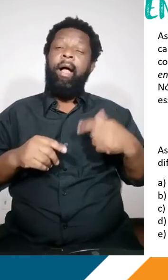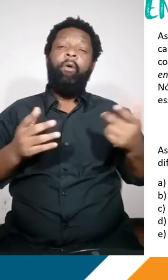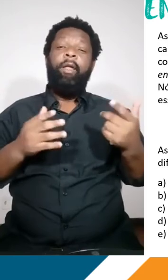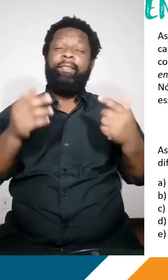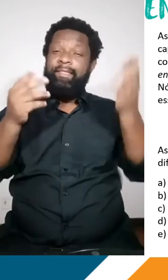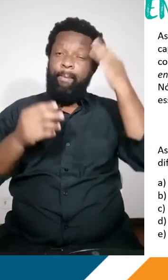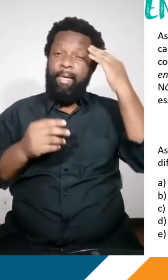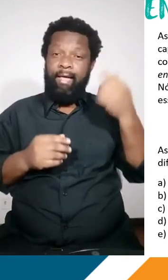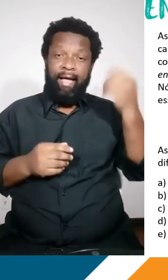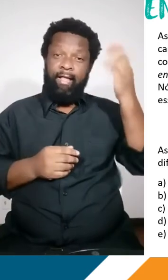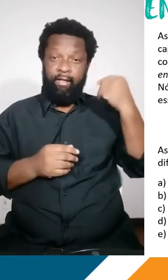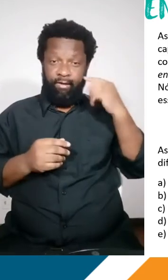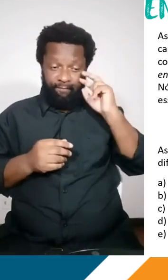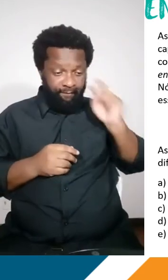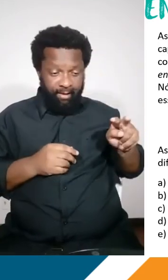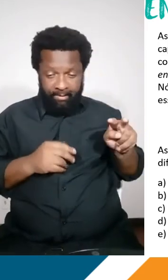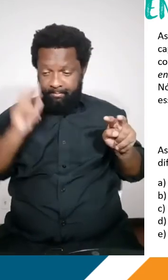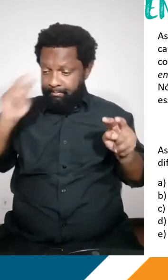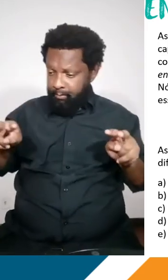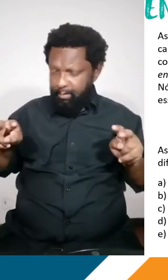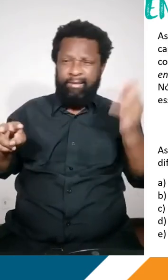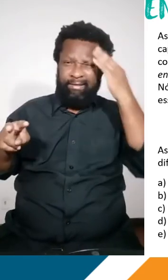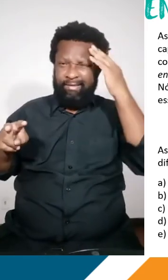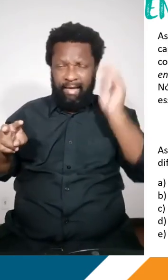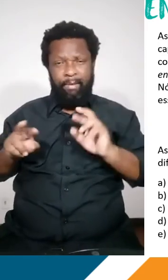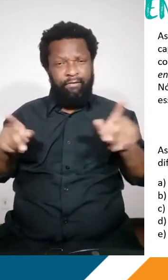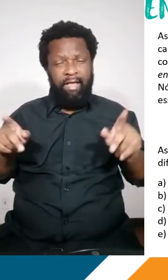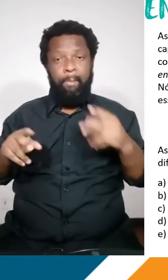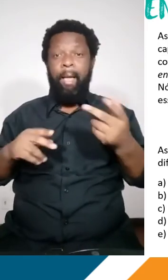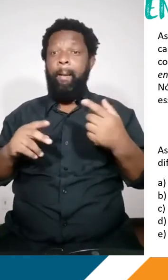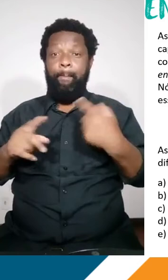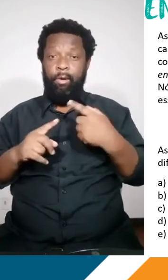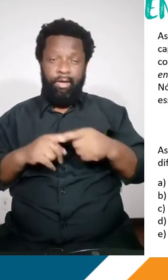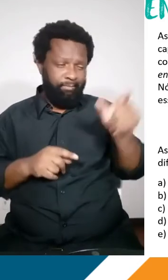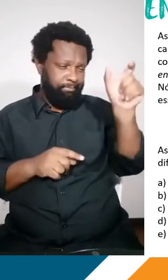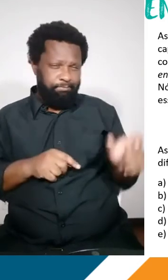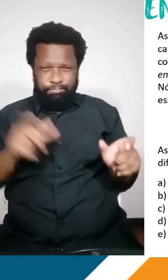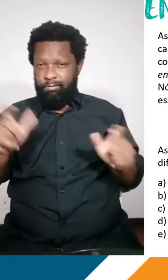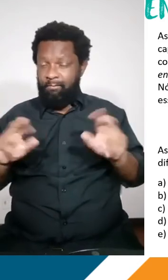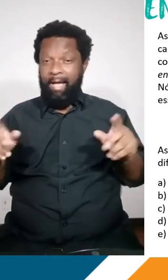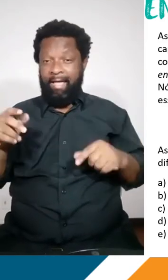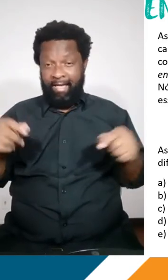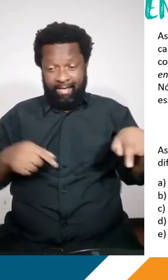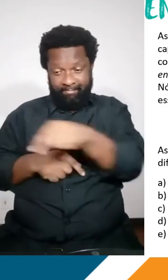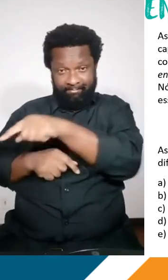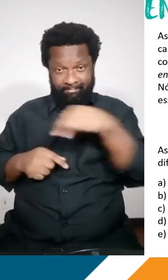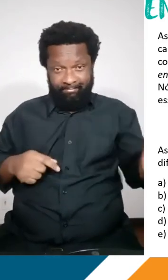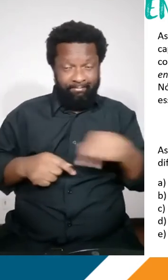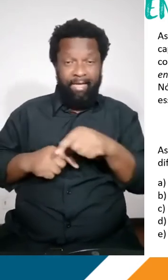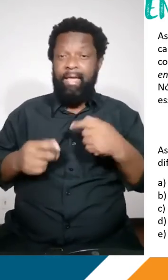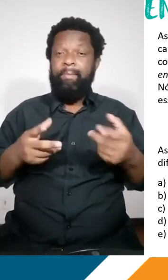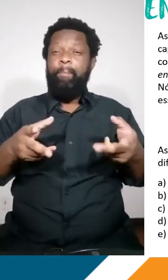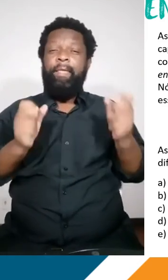hidroxidec-2-enoico. Nós podemos distinguir as abelhas operárias e rainhas por sua aparência, mas entre si elas usam